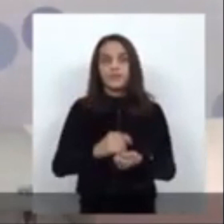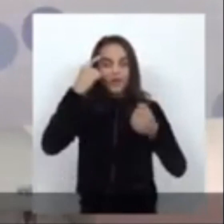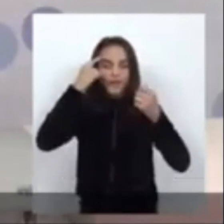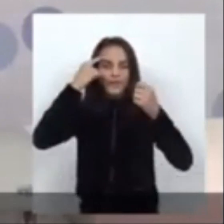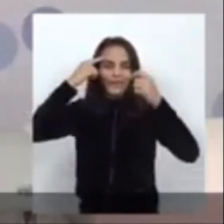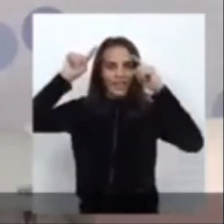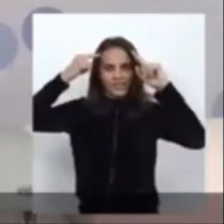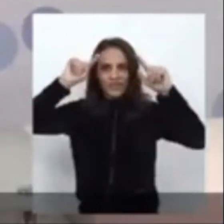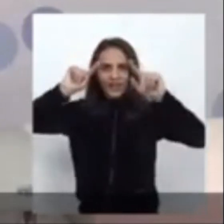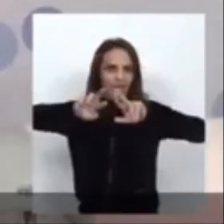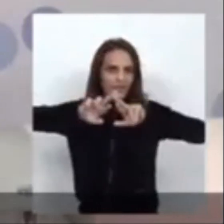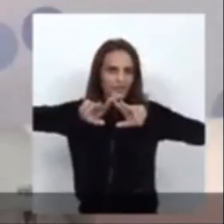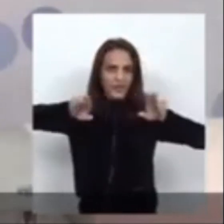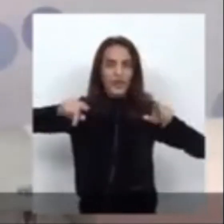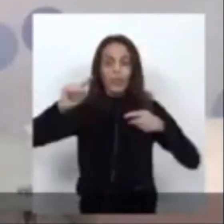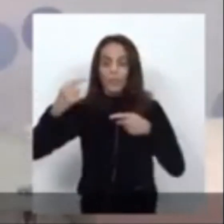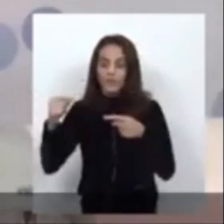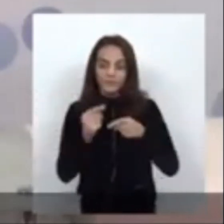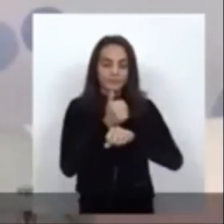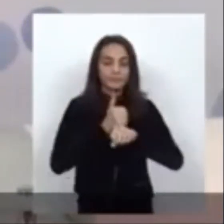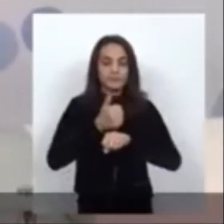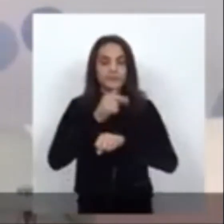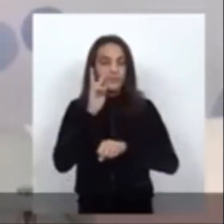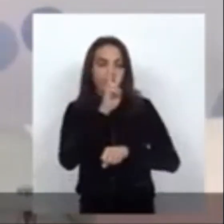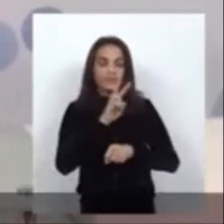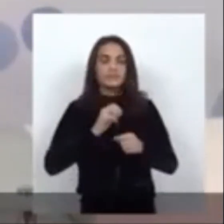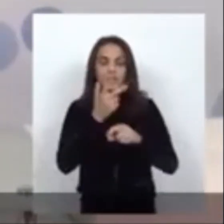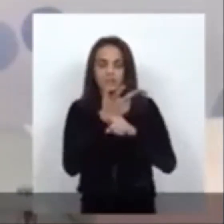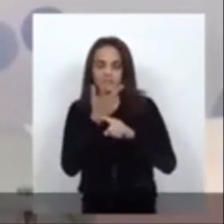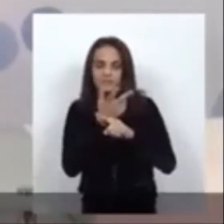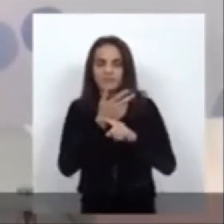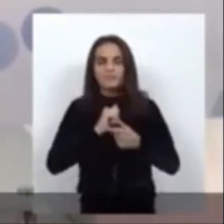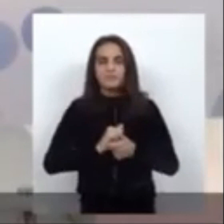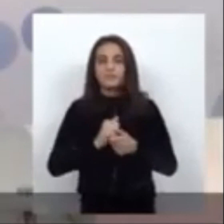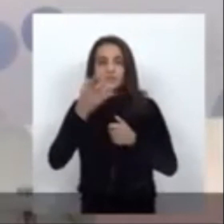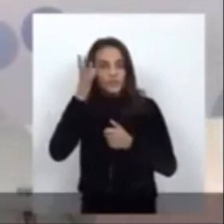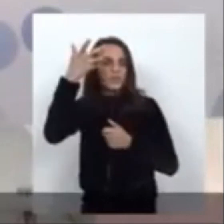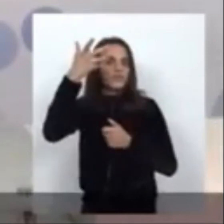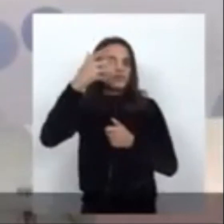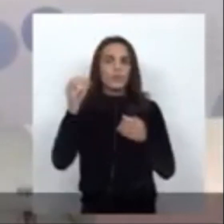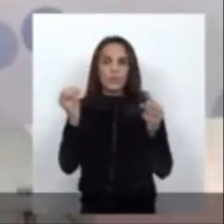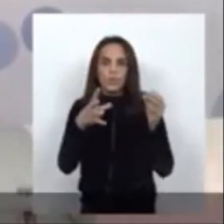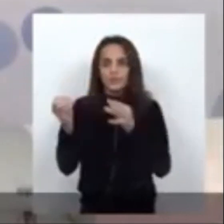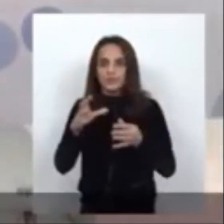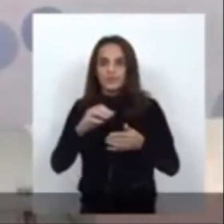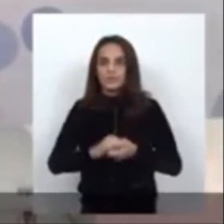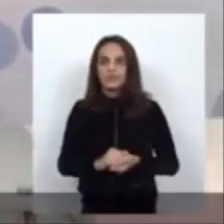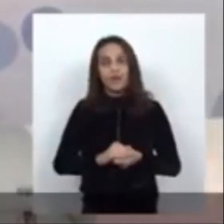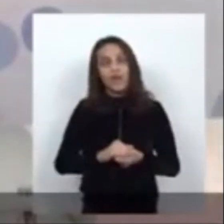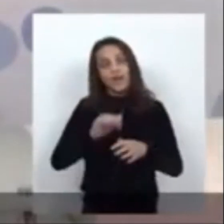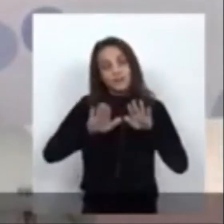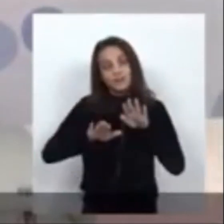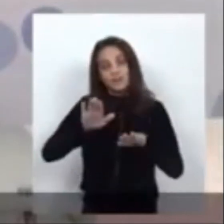criatividade, o objetivo é que o profissional seja visto pela busca de soluções inovadoras, mesmo que às vezes por